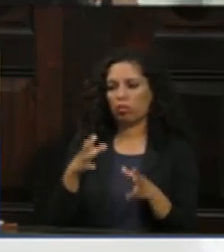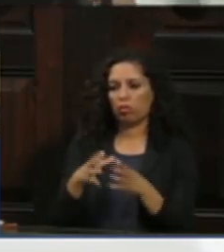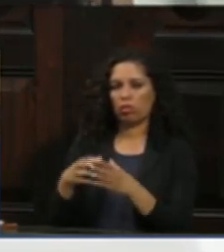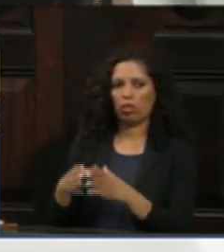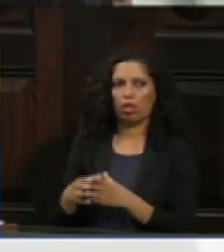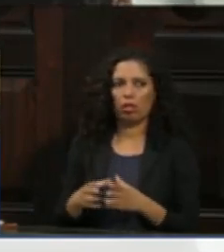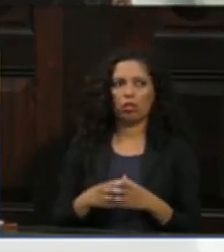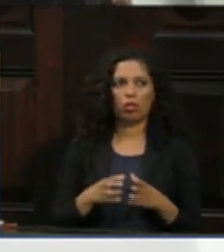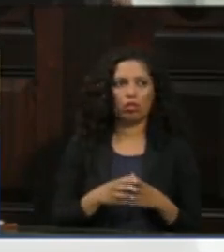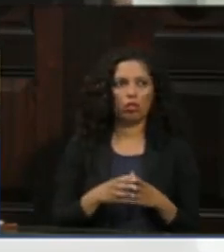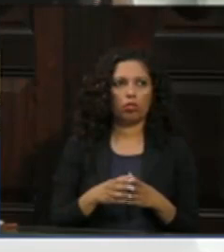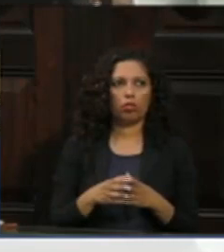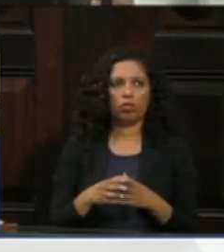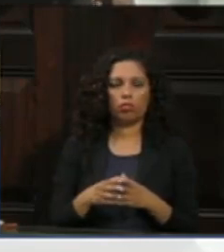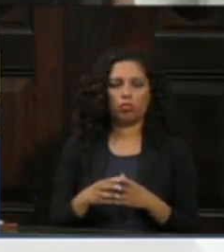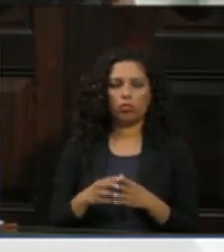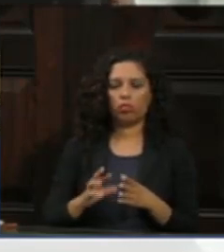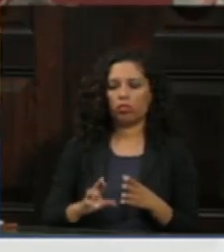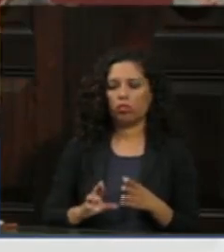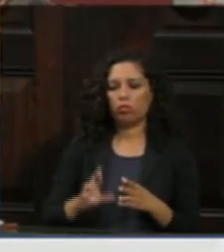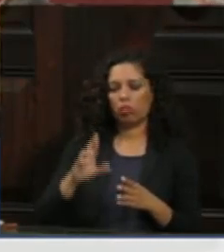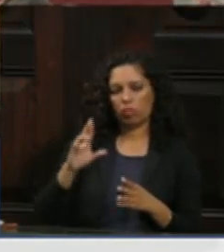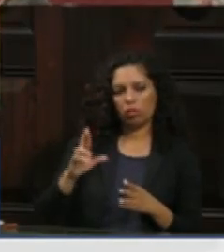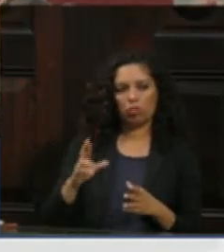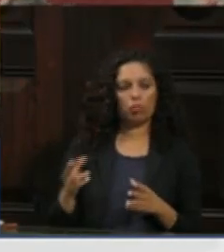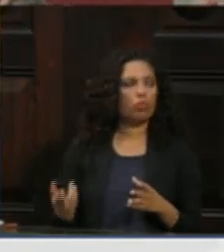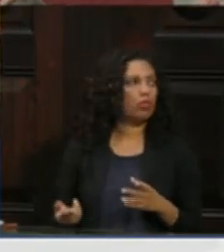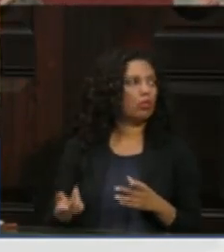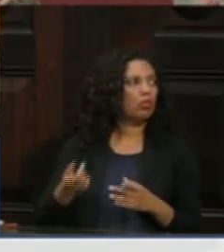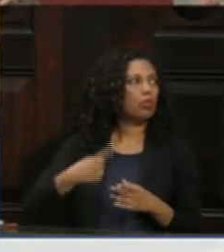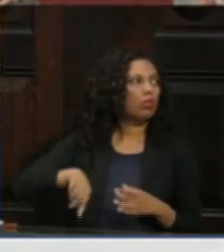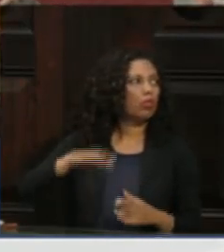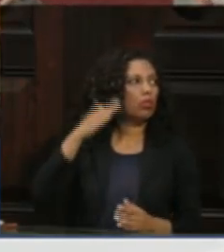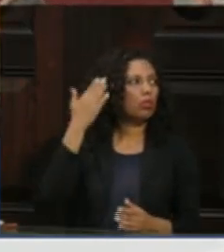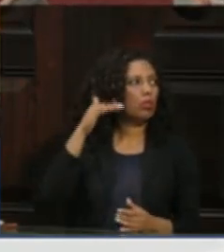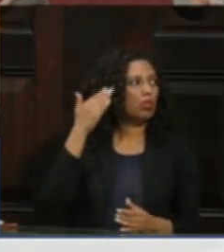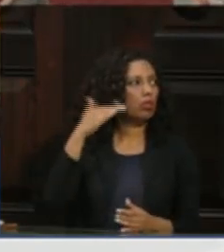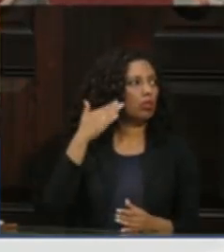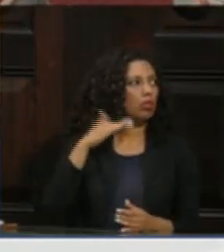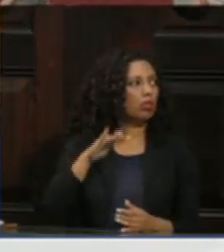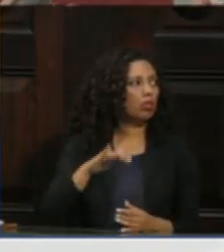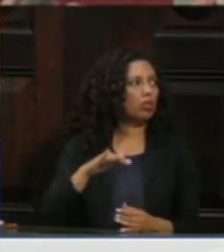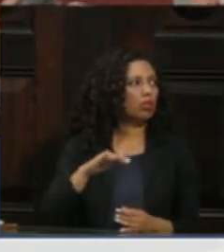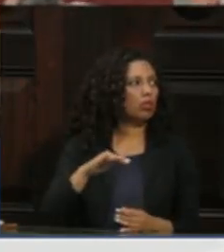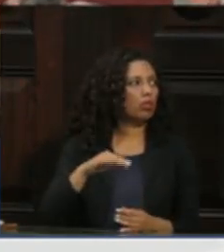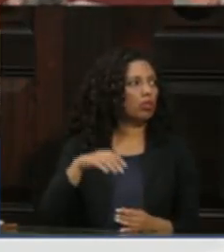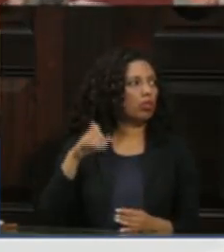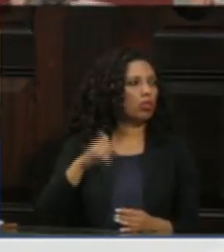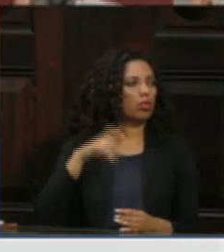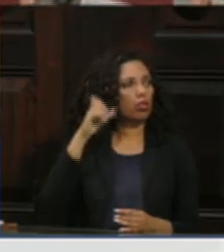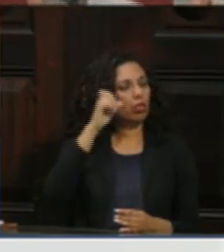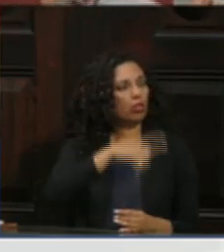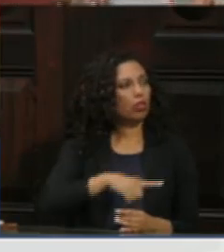esclarecedora. A presidência solicita à mesa que faça uma avaliação